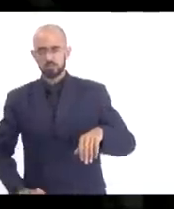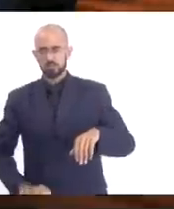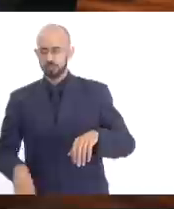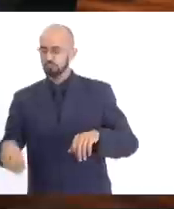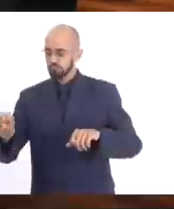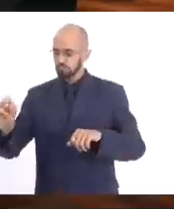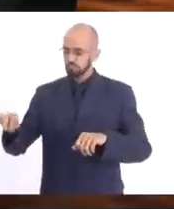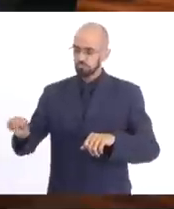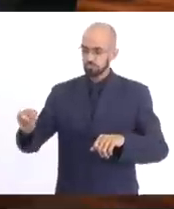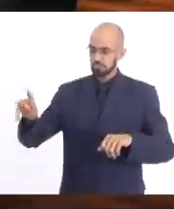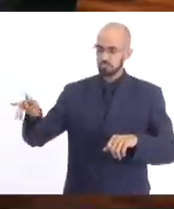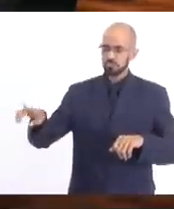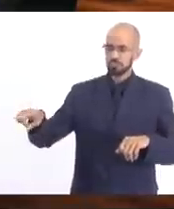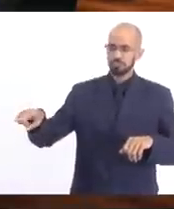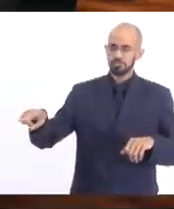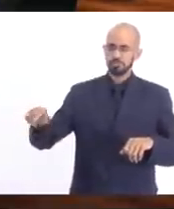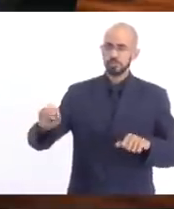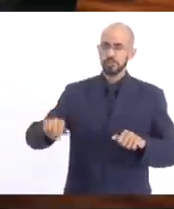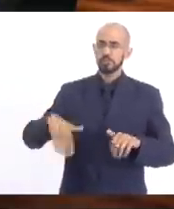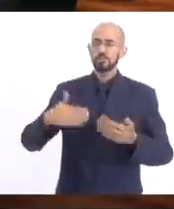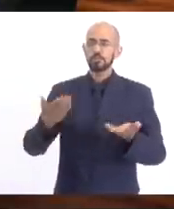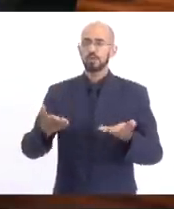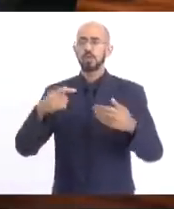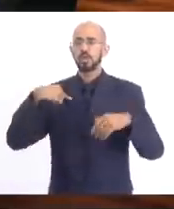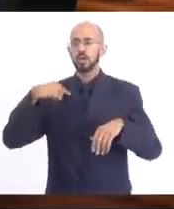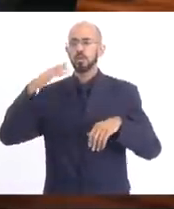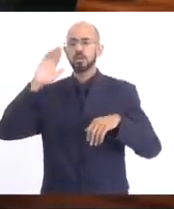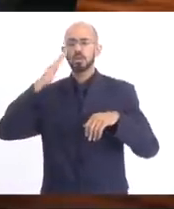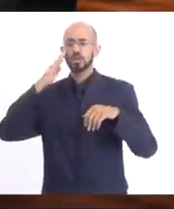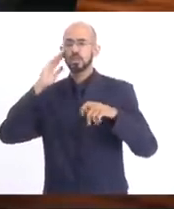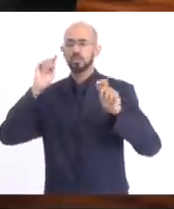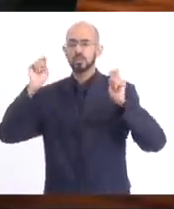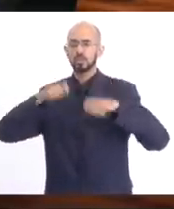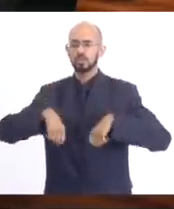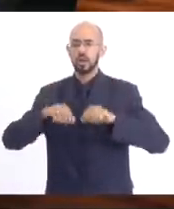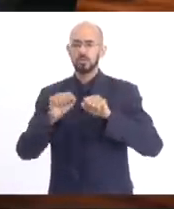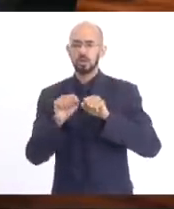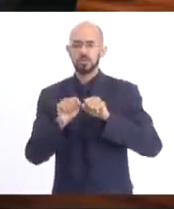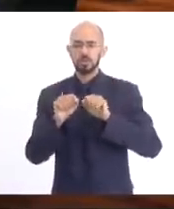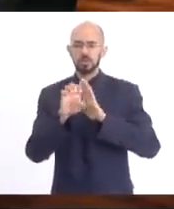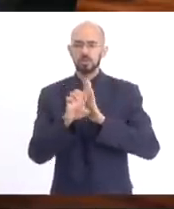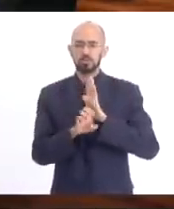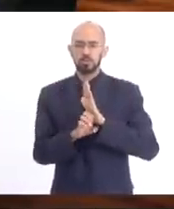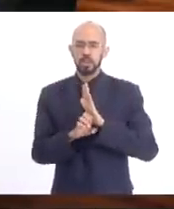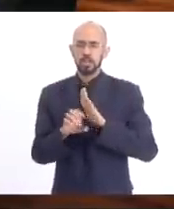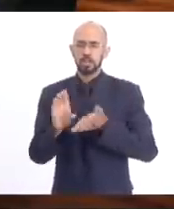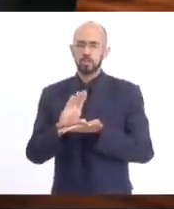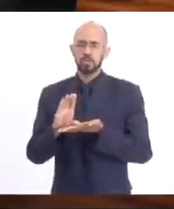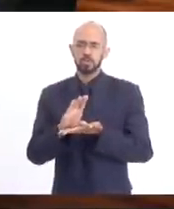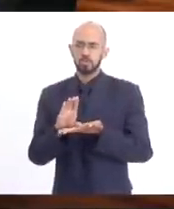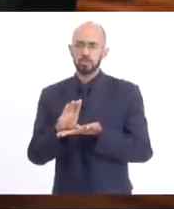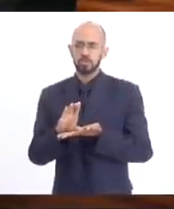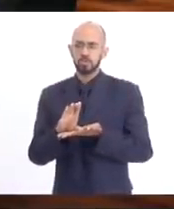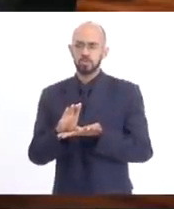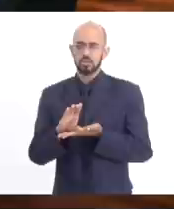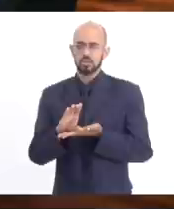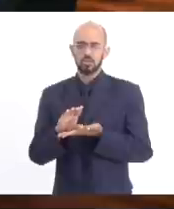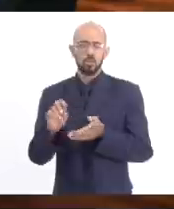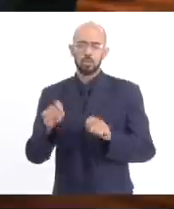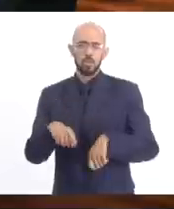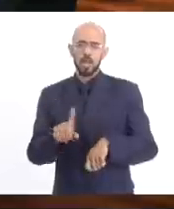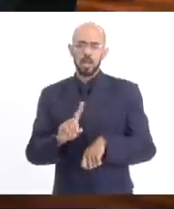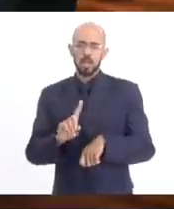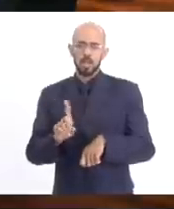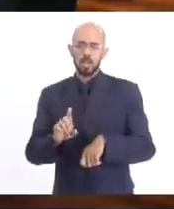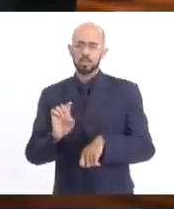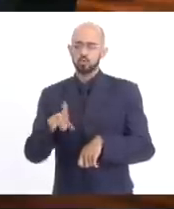não. Eu entendo, doutor Aureliano, que nós não poderíamos fazê-la via emenda constitucional, por exemplo, que o governador não pode vetar. É só esse óbvio que tem lá